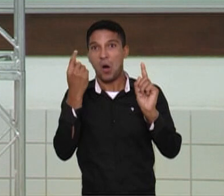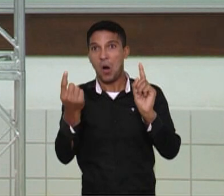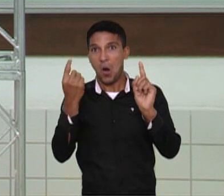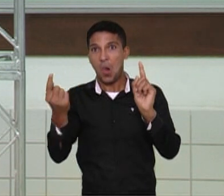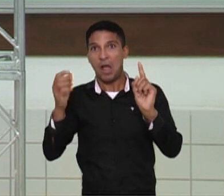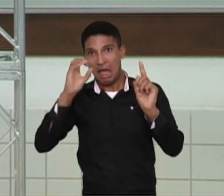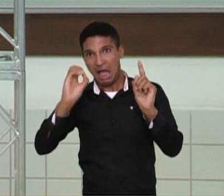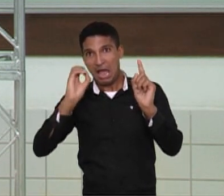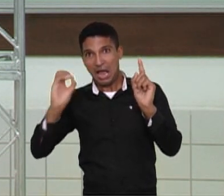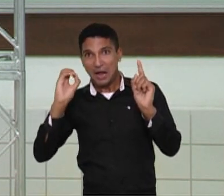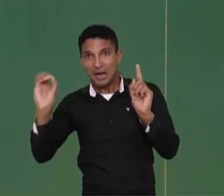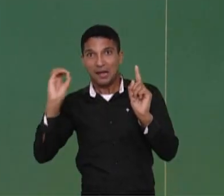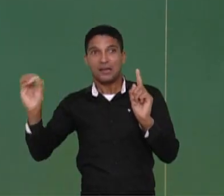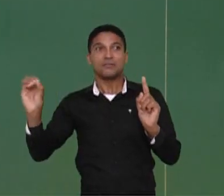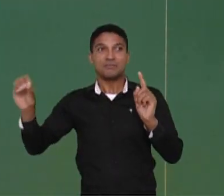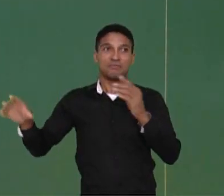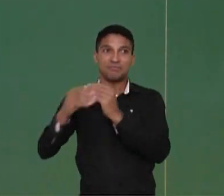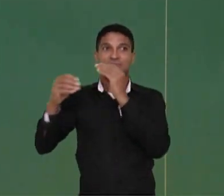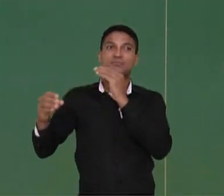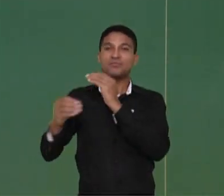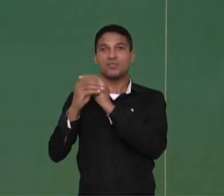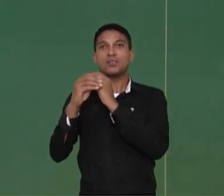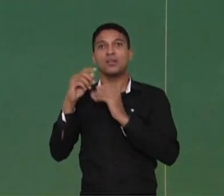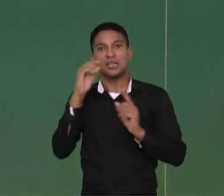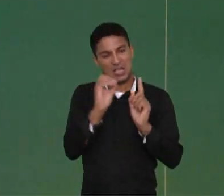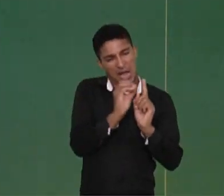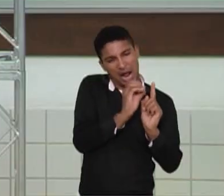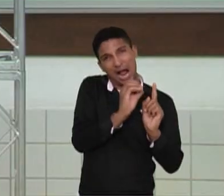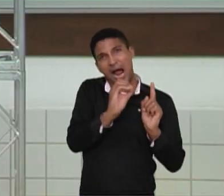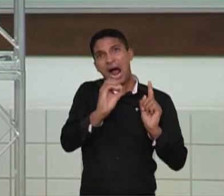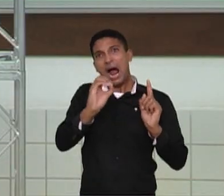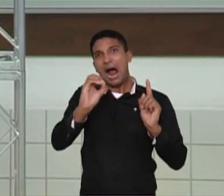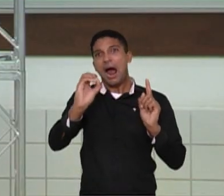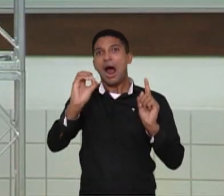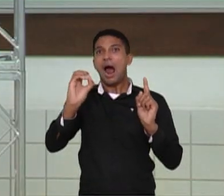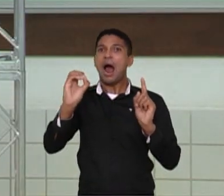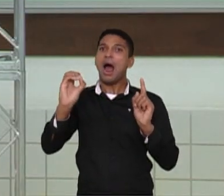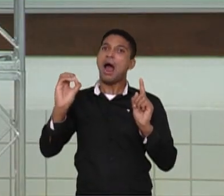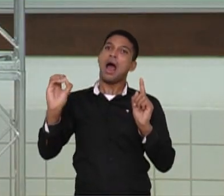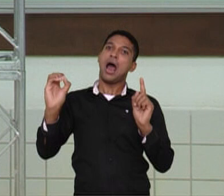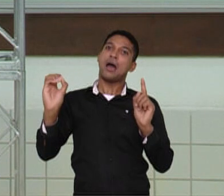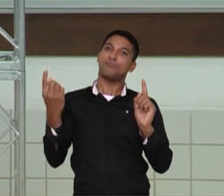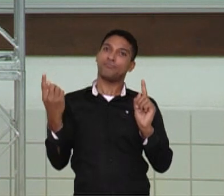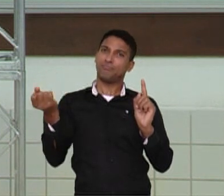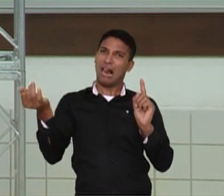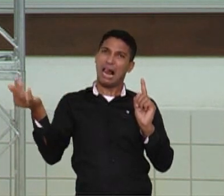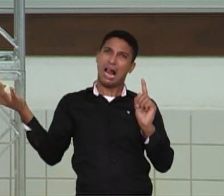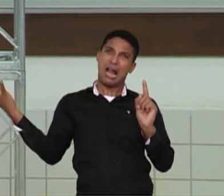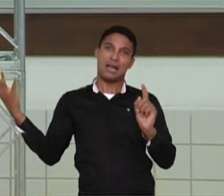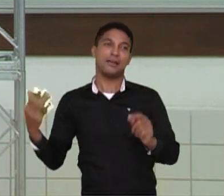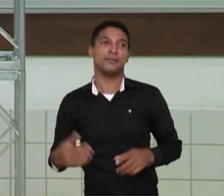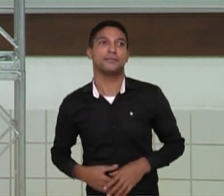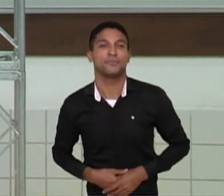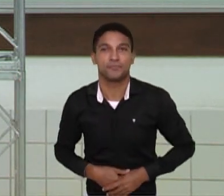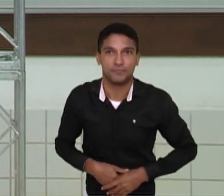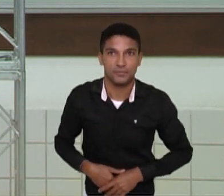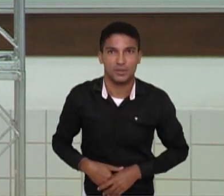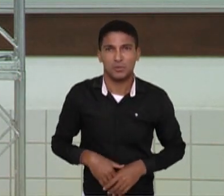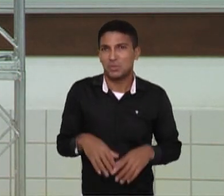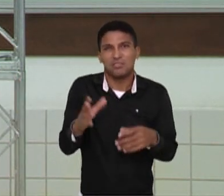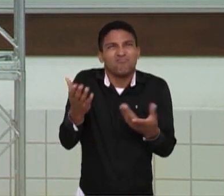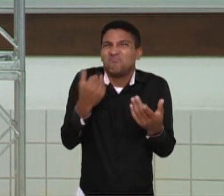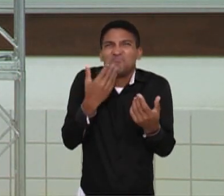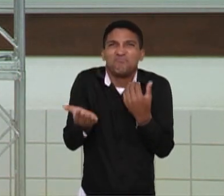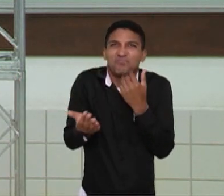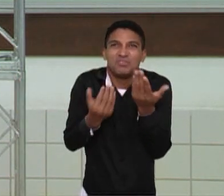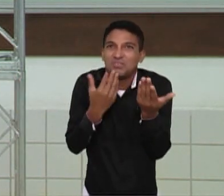1 é outro. E aí eu consigo escrever, né? Como nós temos aí infinitas casas decimais, eu consigo escrever outros números. Então, isso para mim já não serve